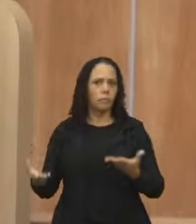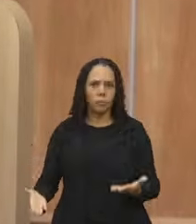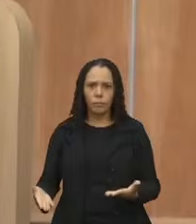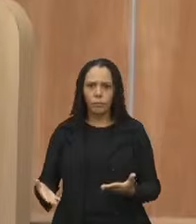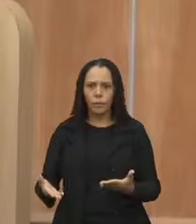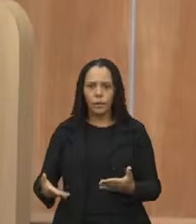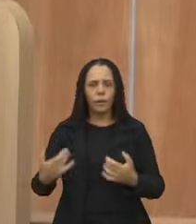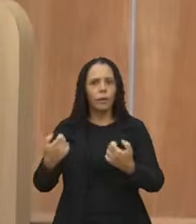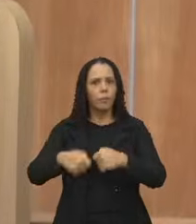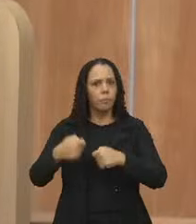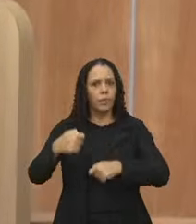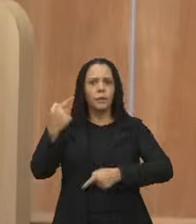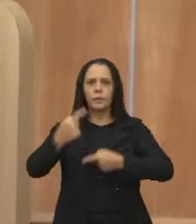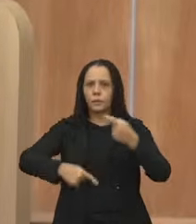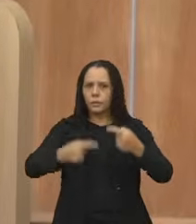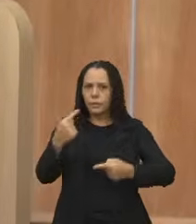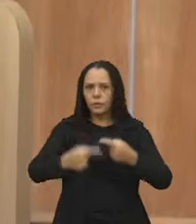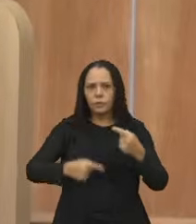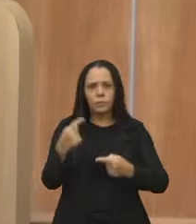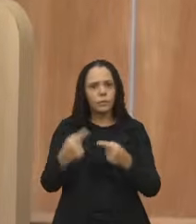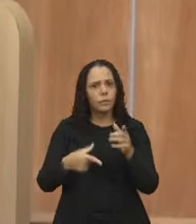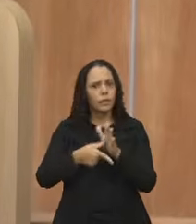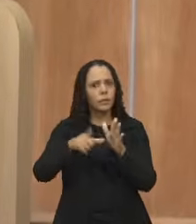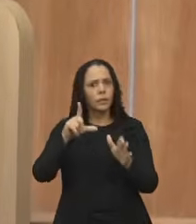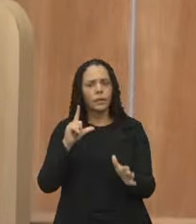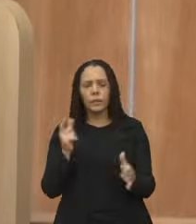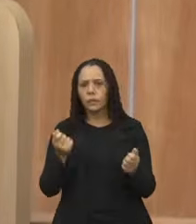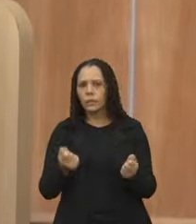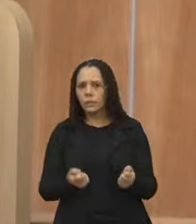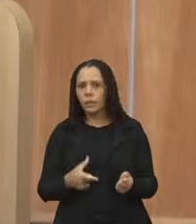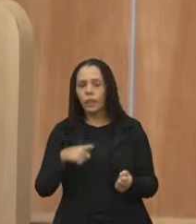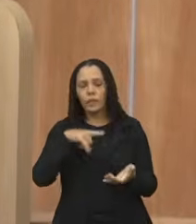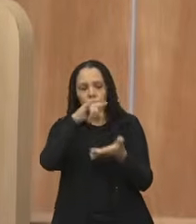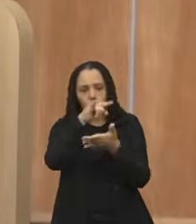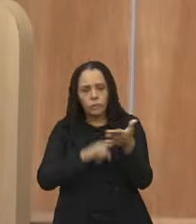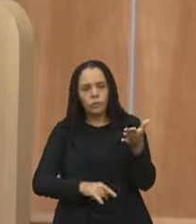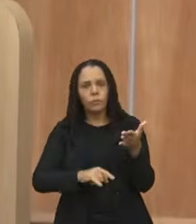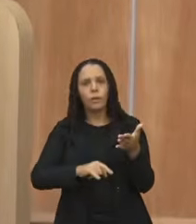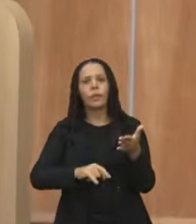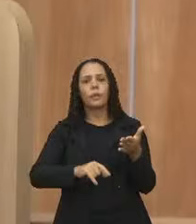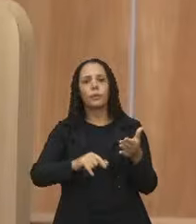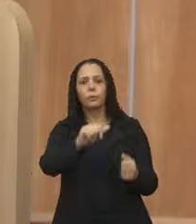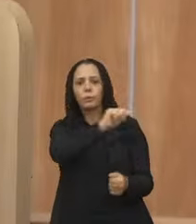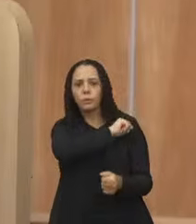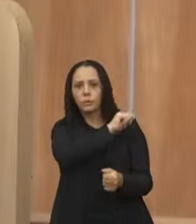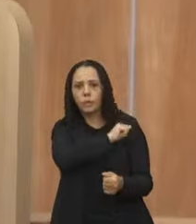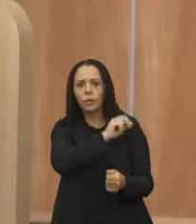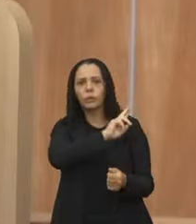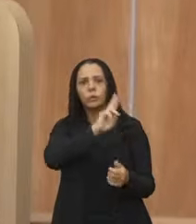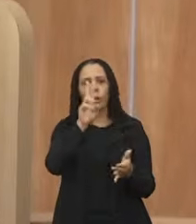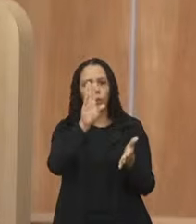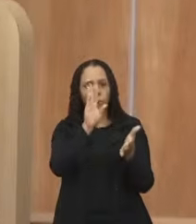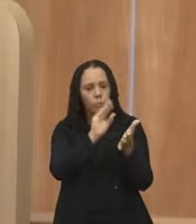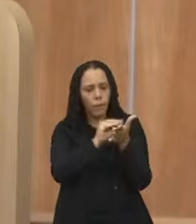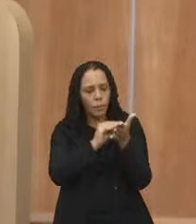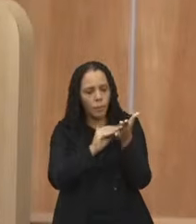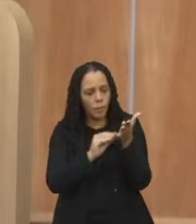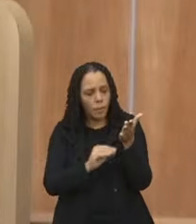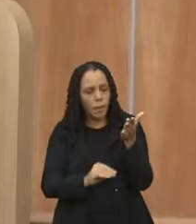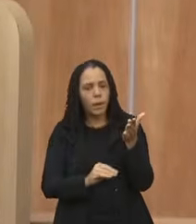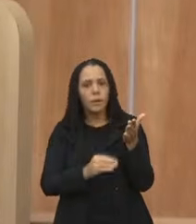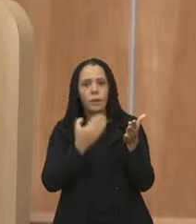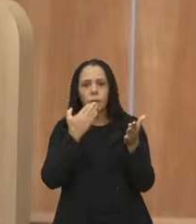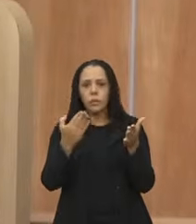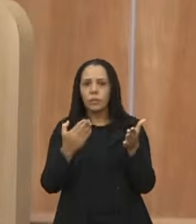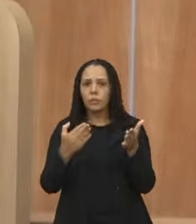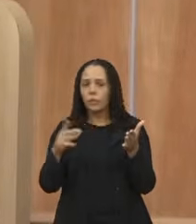para outra. Existe um abaixo-assinado dos alunos da ETEC, dos professores, da gestão da ETEC, pedindo para que essa área seja respeitada e